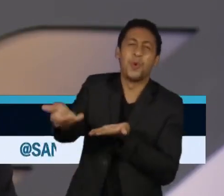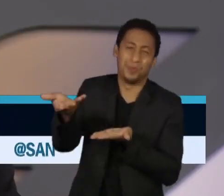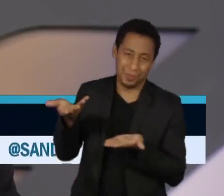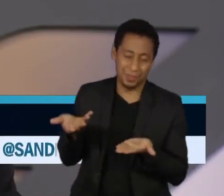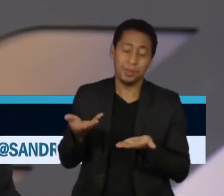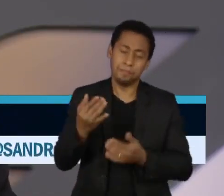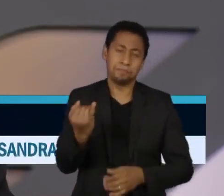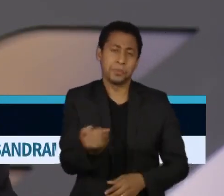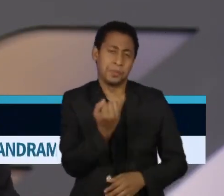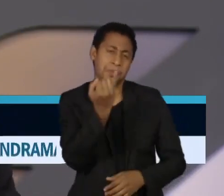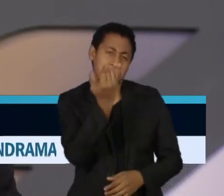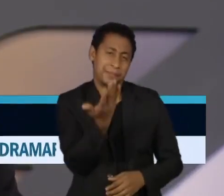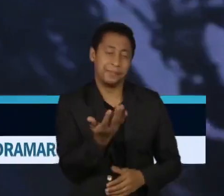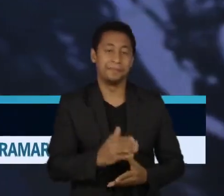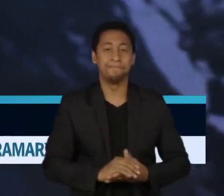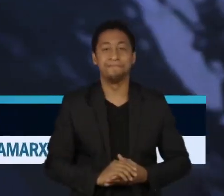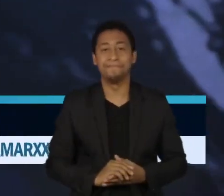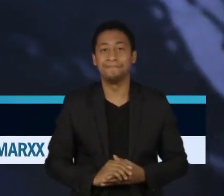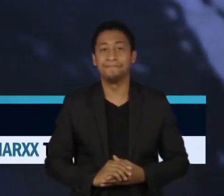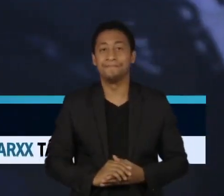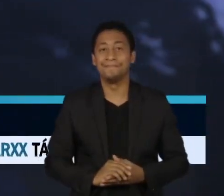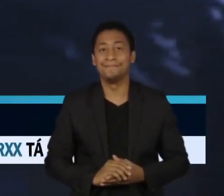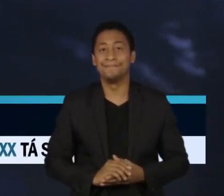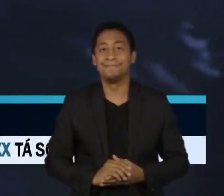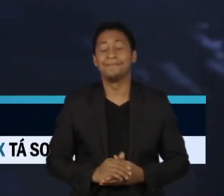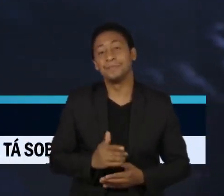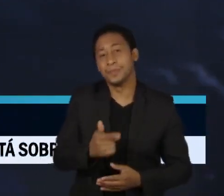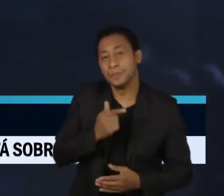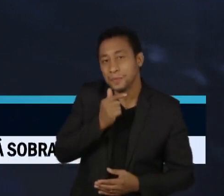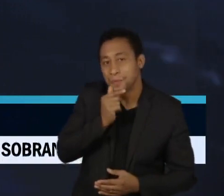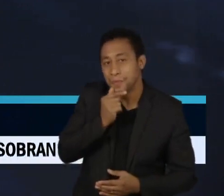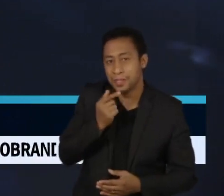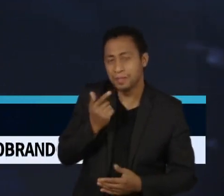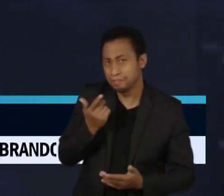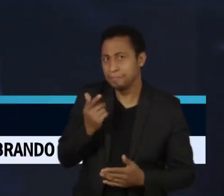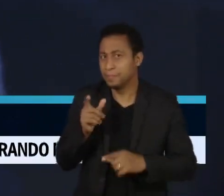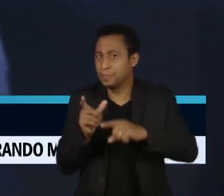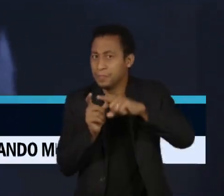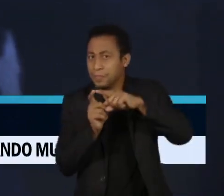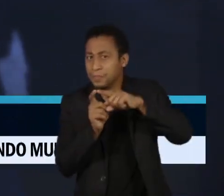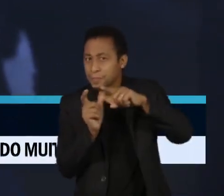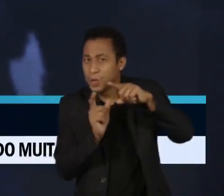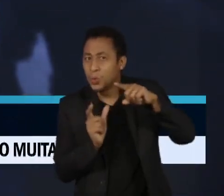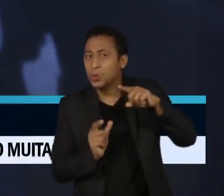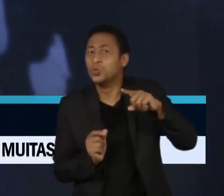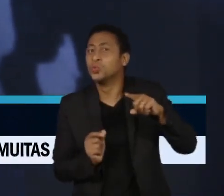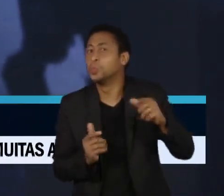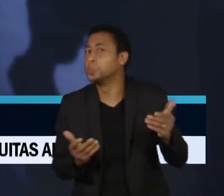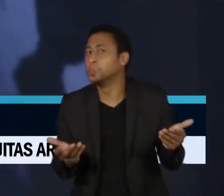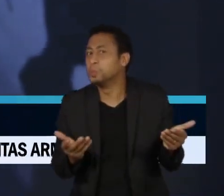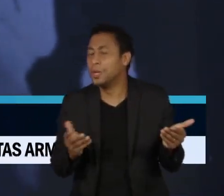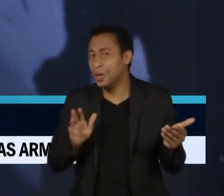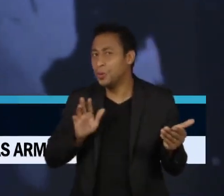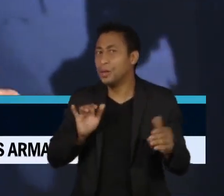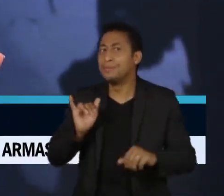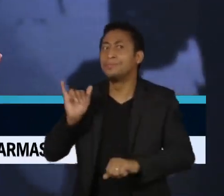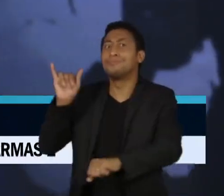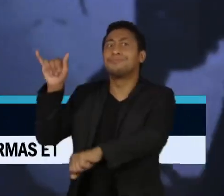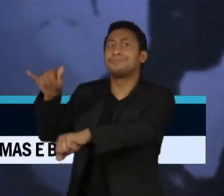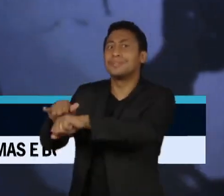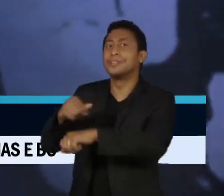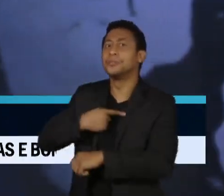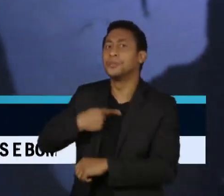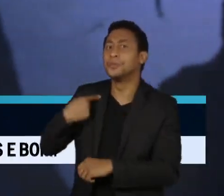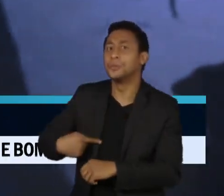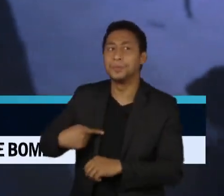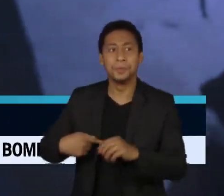algo importante na agenda. Agora, Vila, como ficará o Mercosul após essa visita de Lula à China e a relação Brasil e Estados